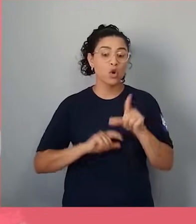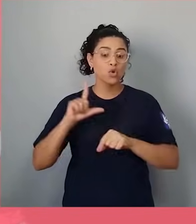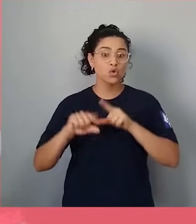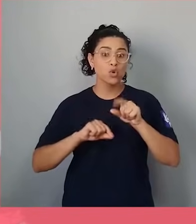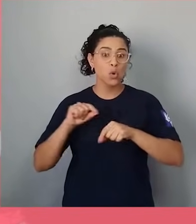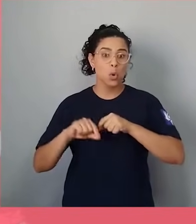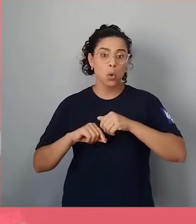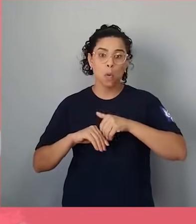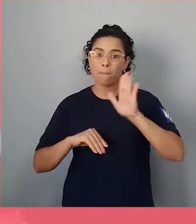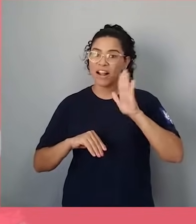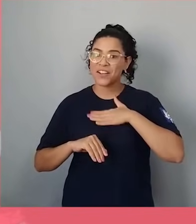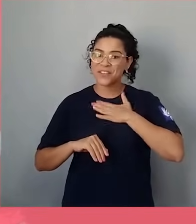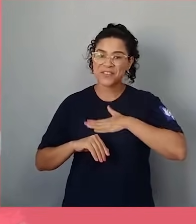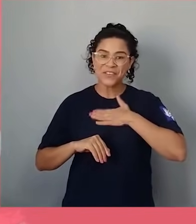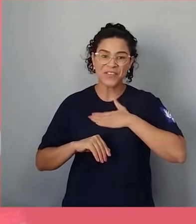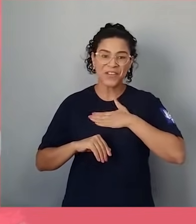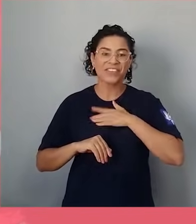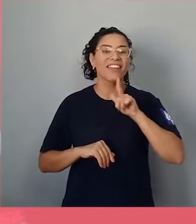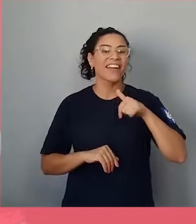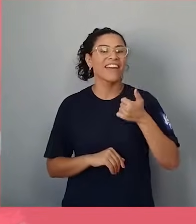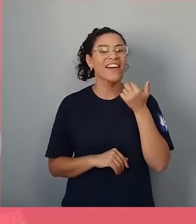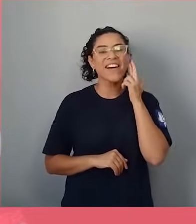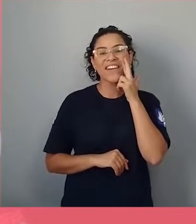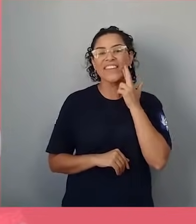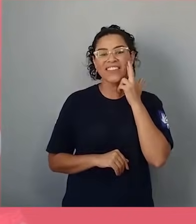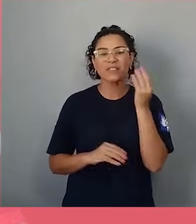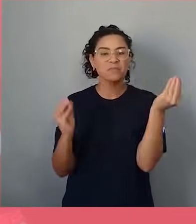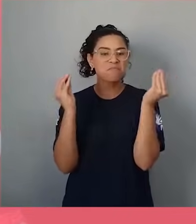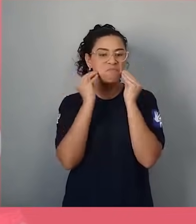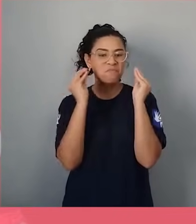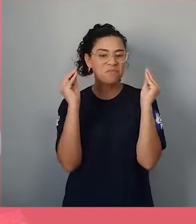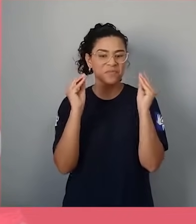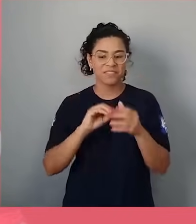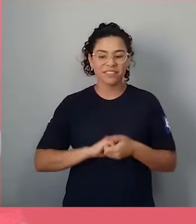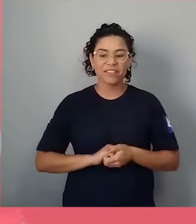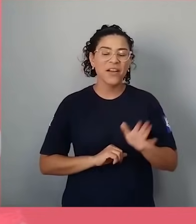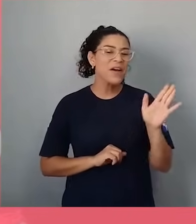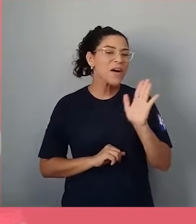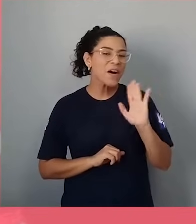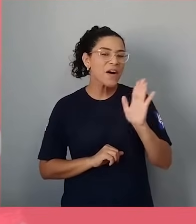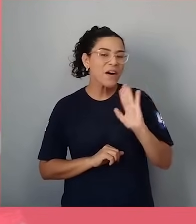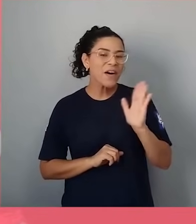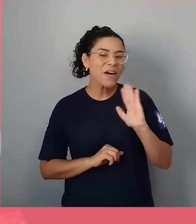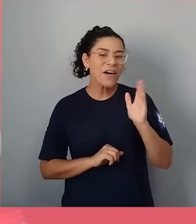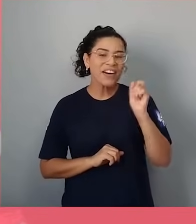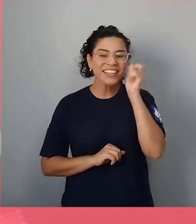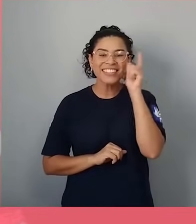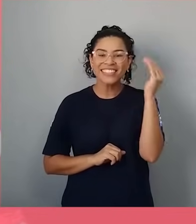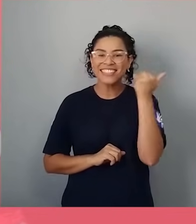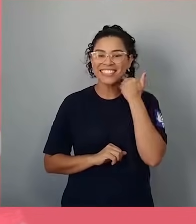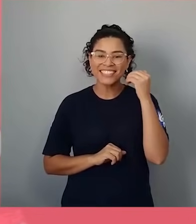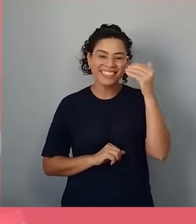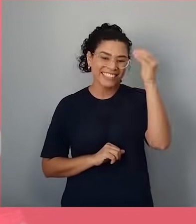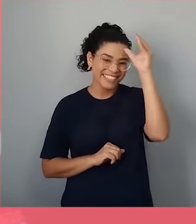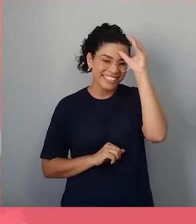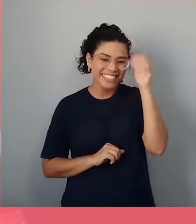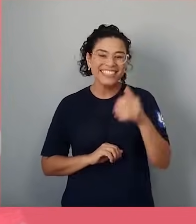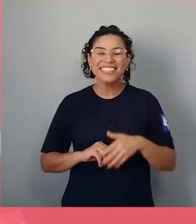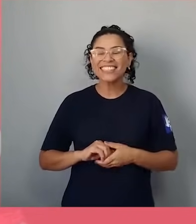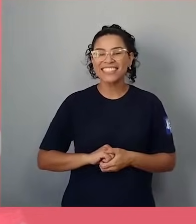preferida é rosa. Beijo! Oi, tia Joyce, eu sou a